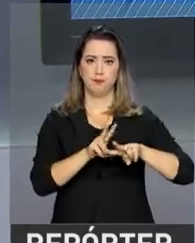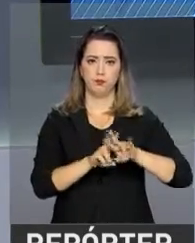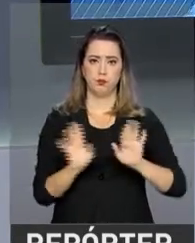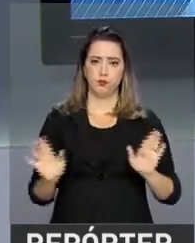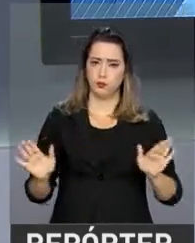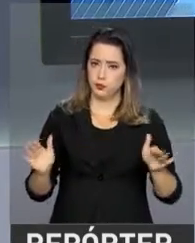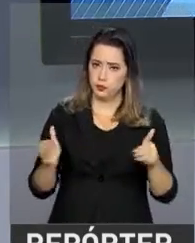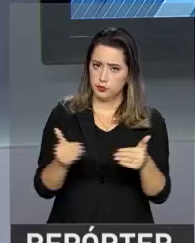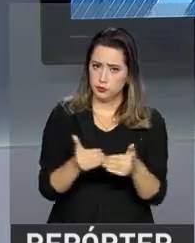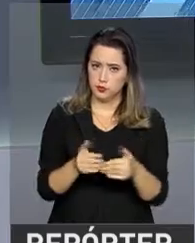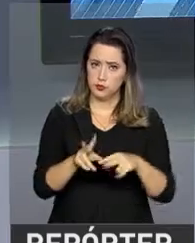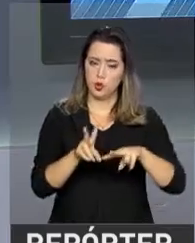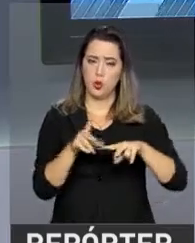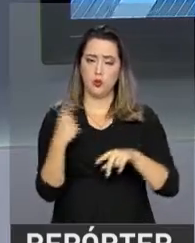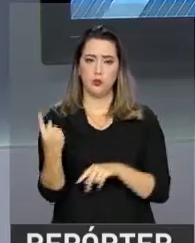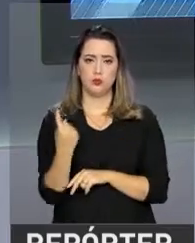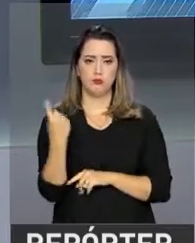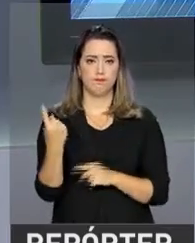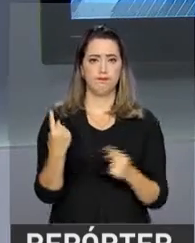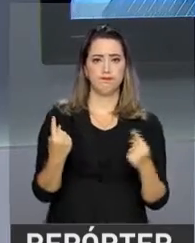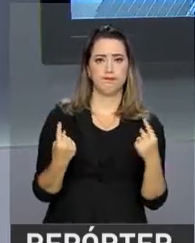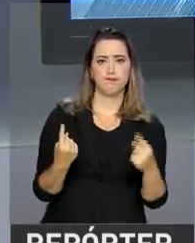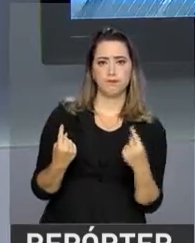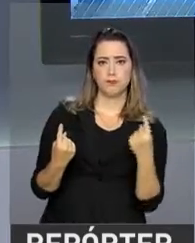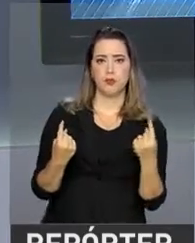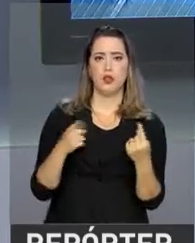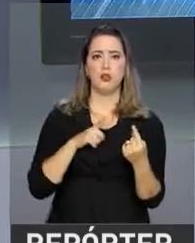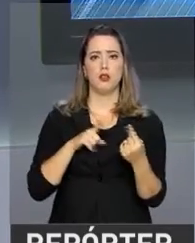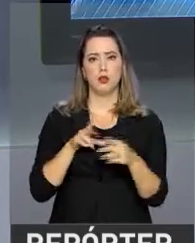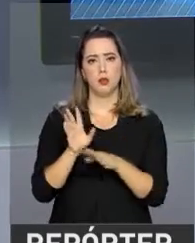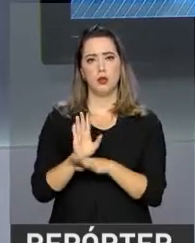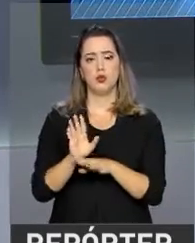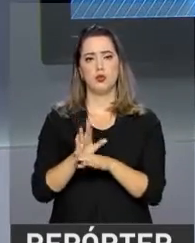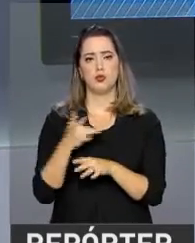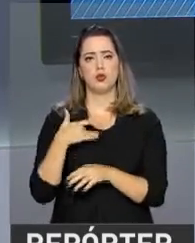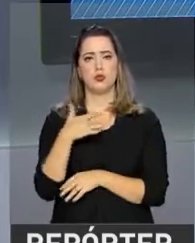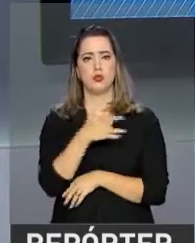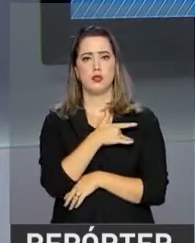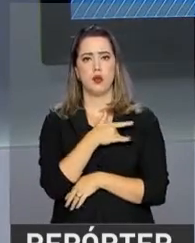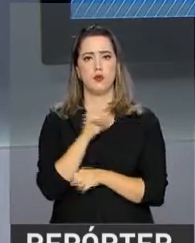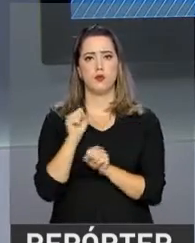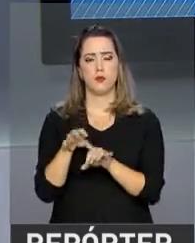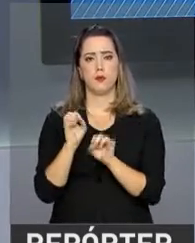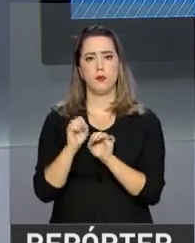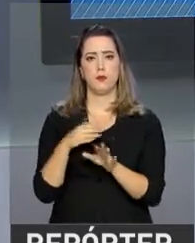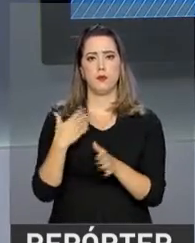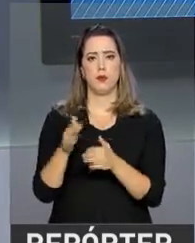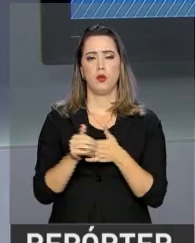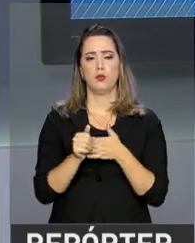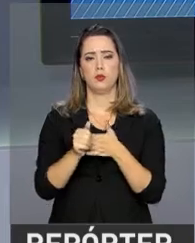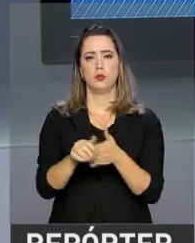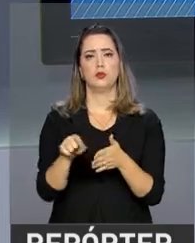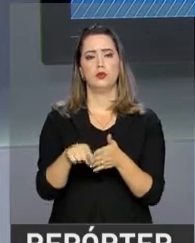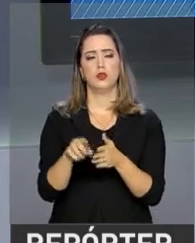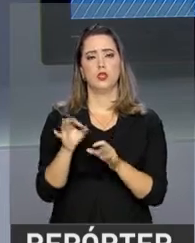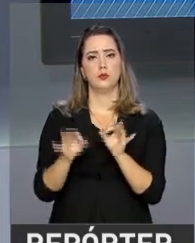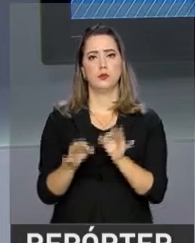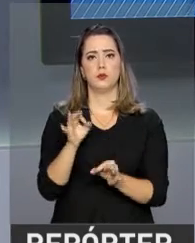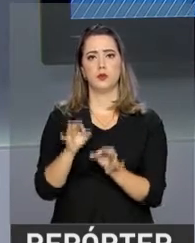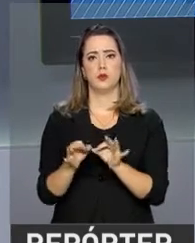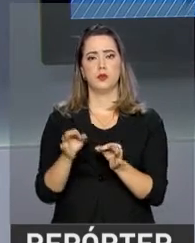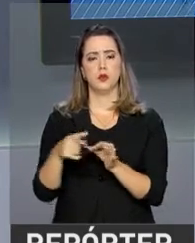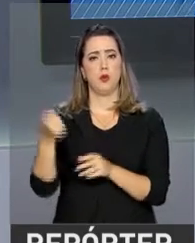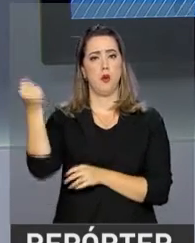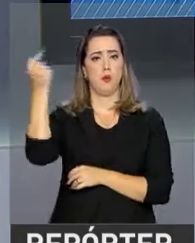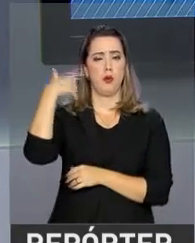em regime fechado, em celas individuais, e vai contar também com módulos de saúde, educação, acompanhamento jurídico, banho de